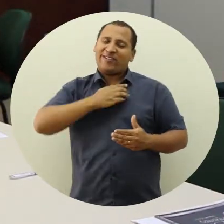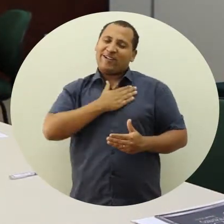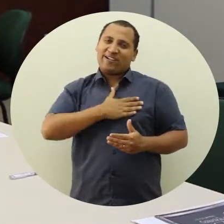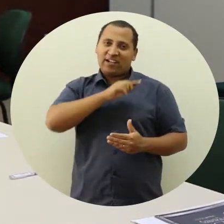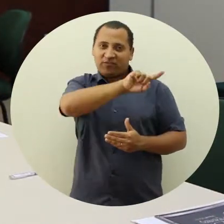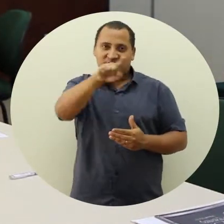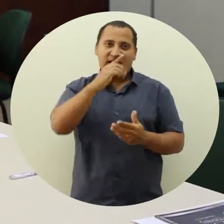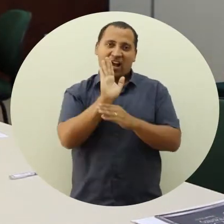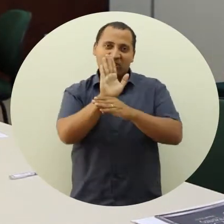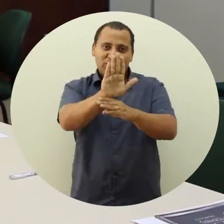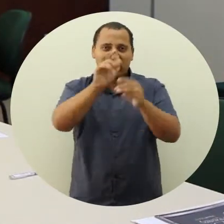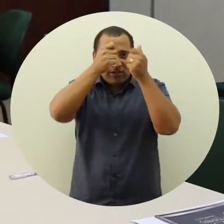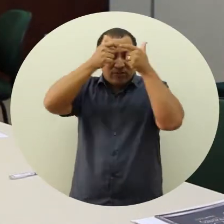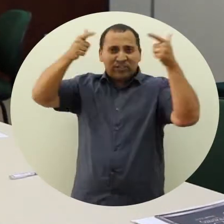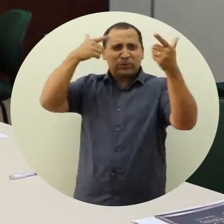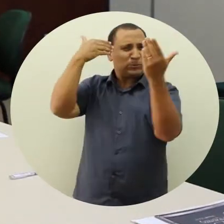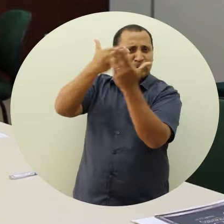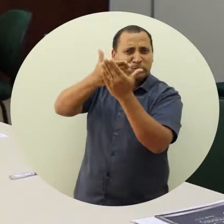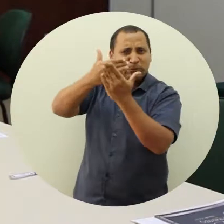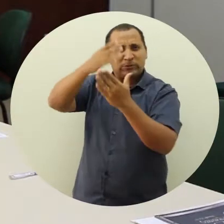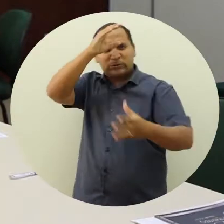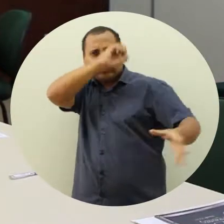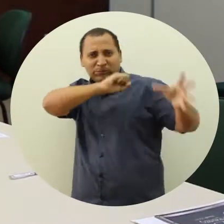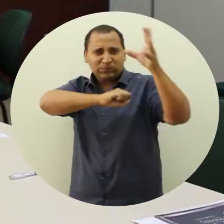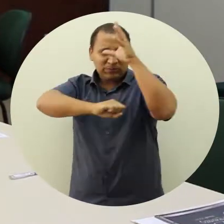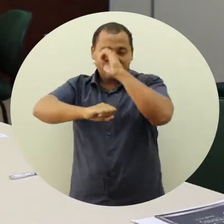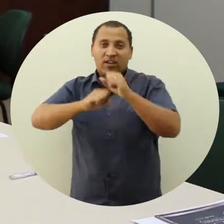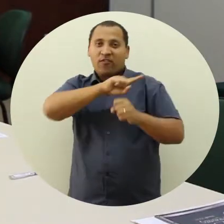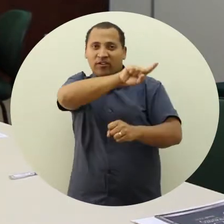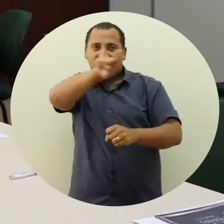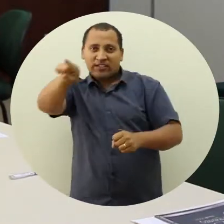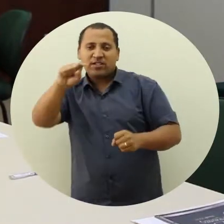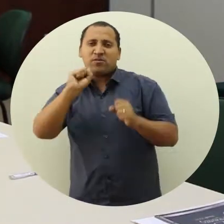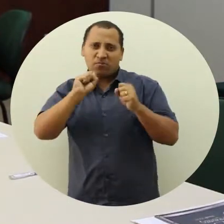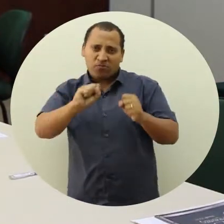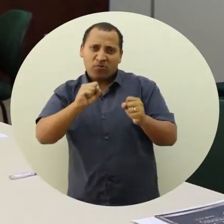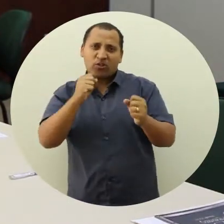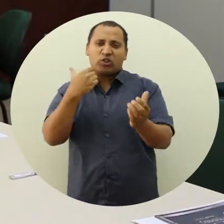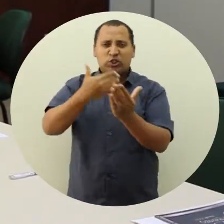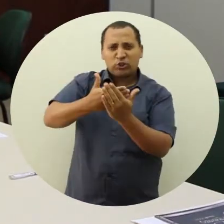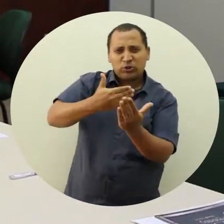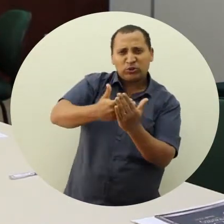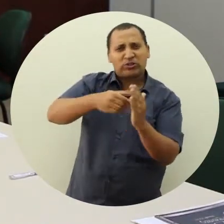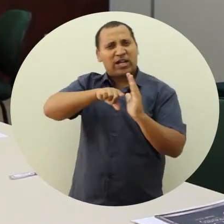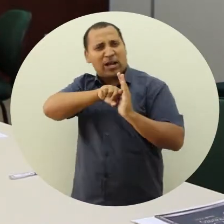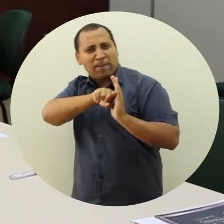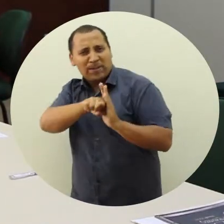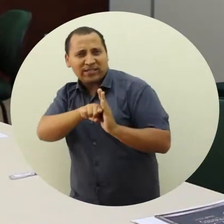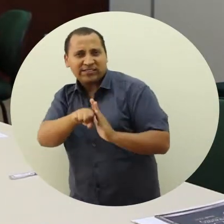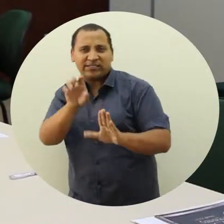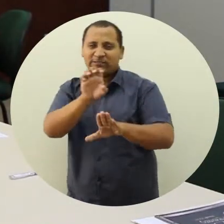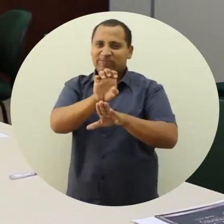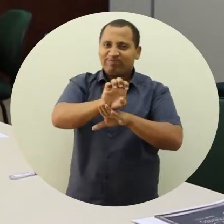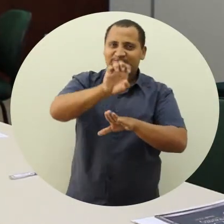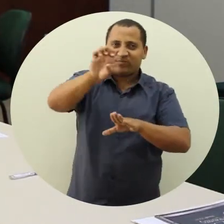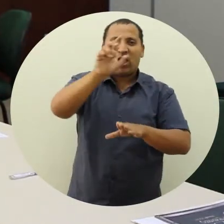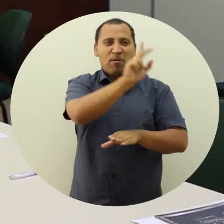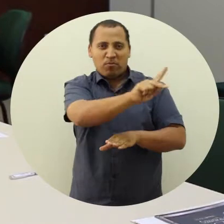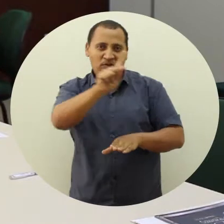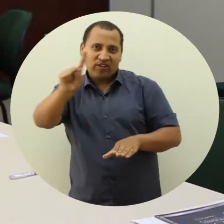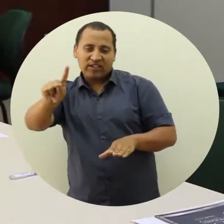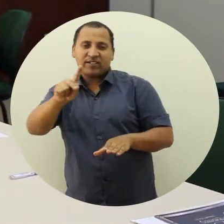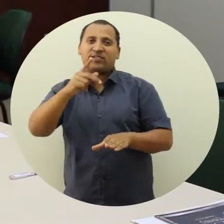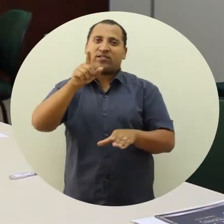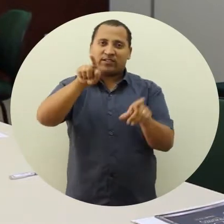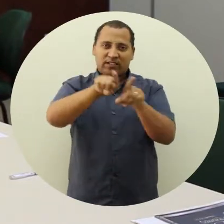busca do conhecimento. Aproveitem ao máximo a estrutura de ensino, pesquisa, extensão, os